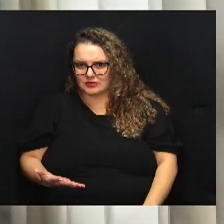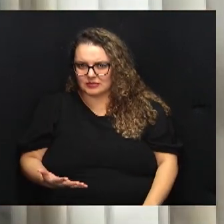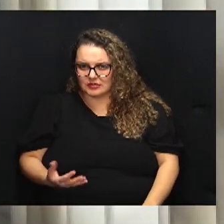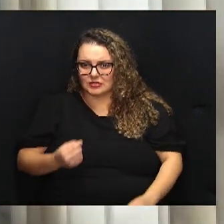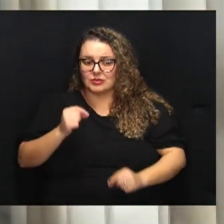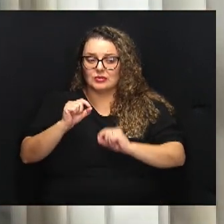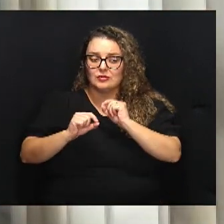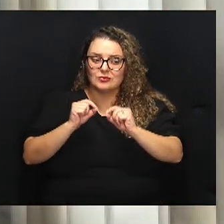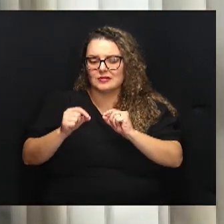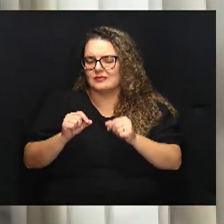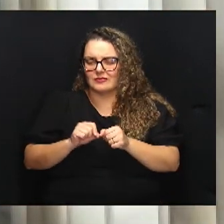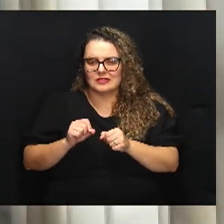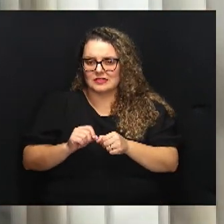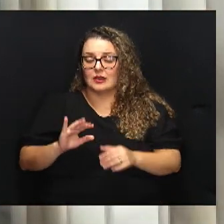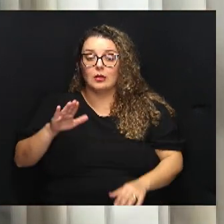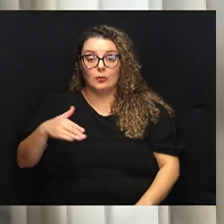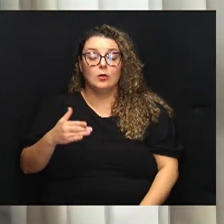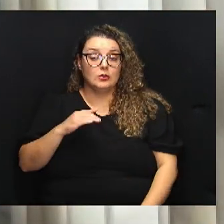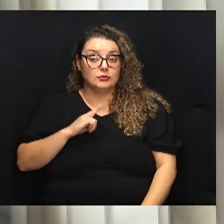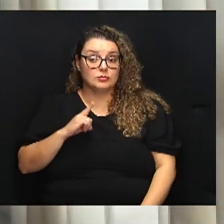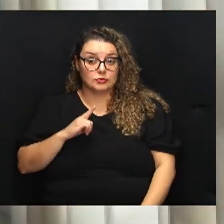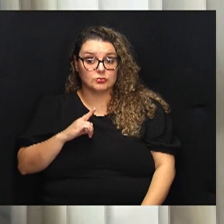levando. Quando você tem